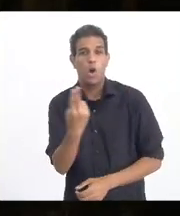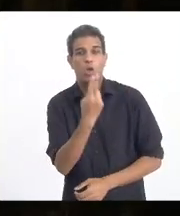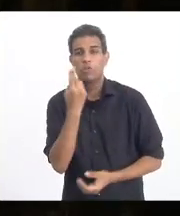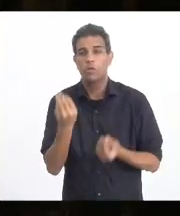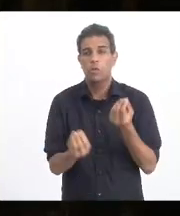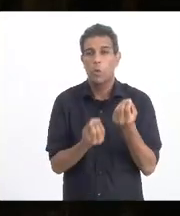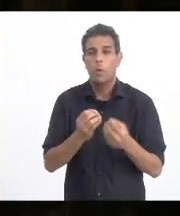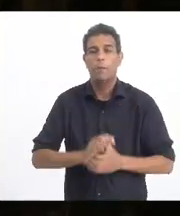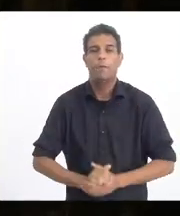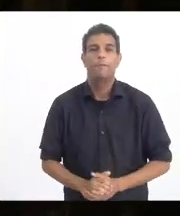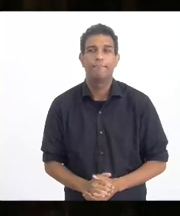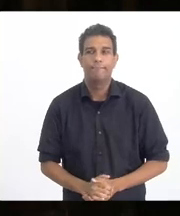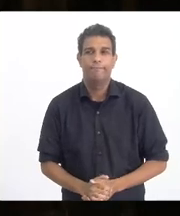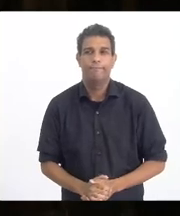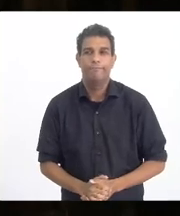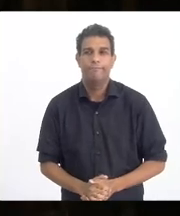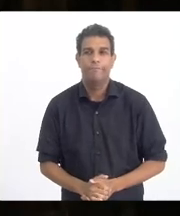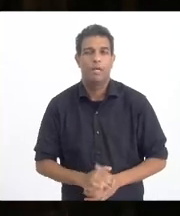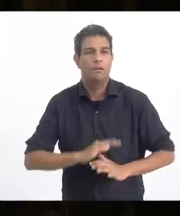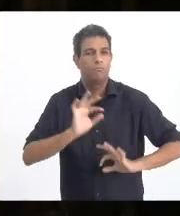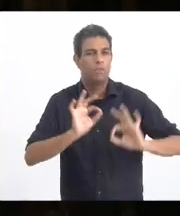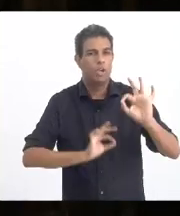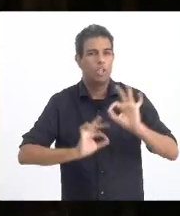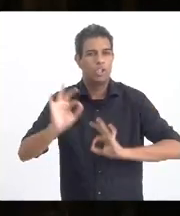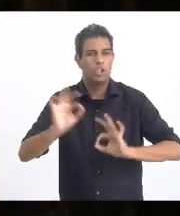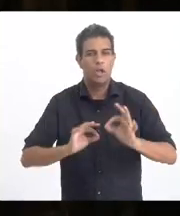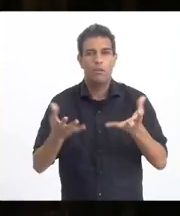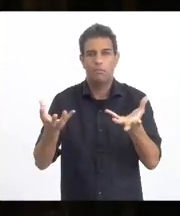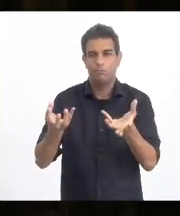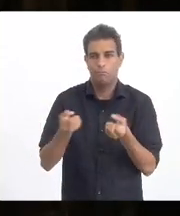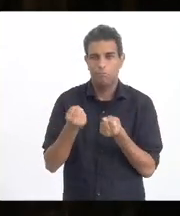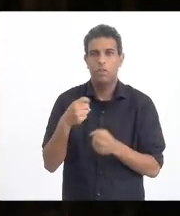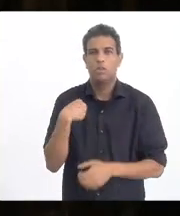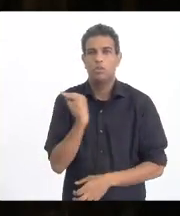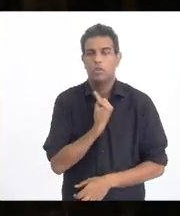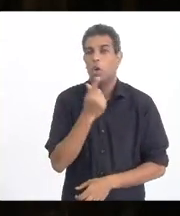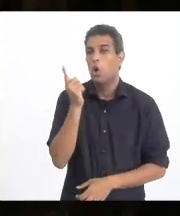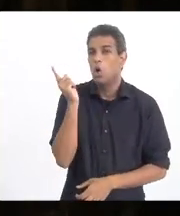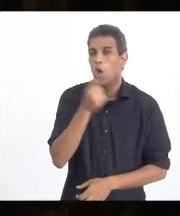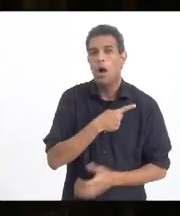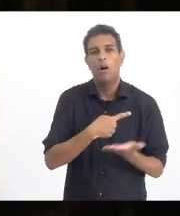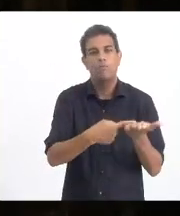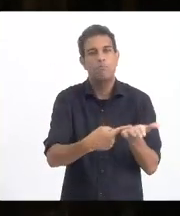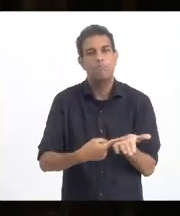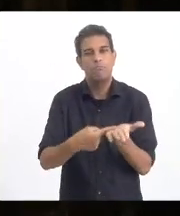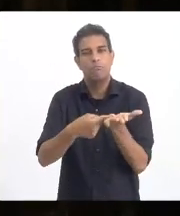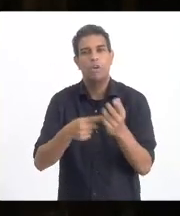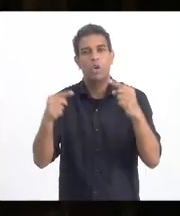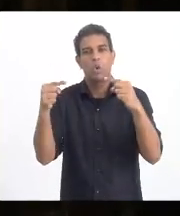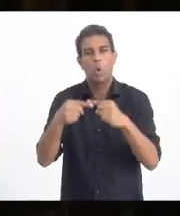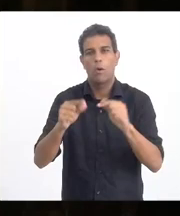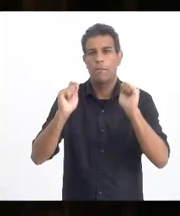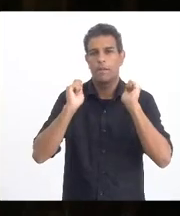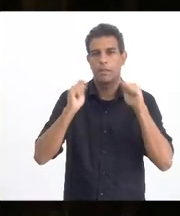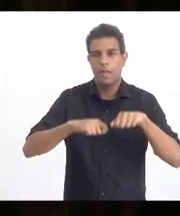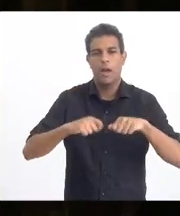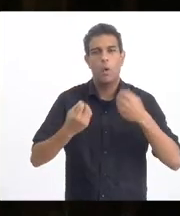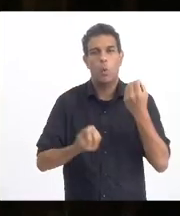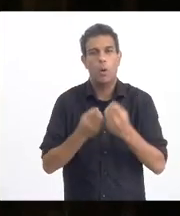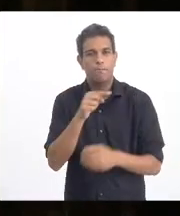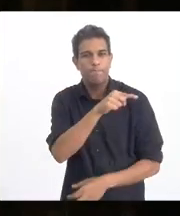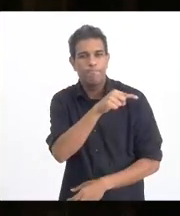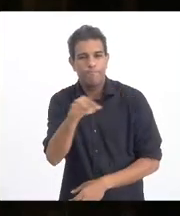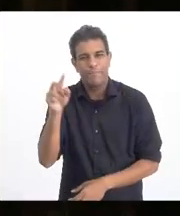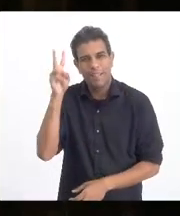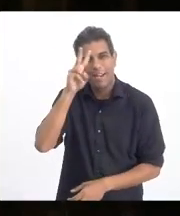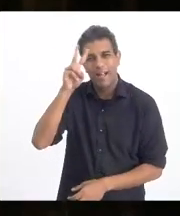fazer. O projeto chegou aqui como nós tínhamos condições de mandar. Os senhores